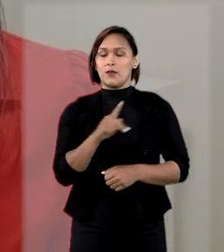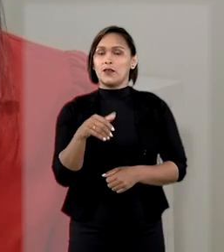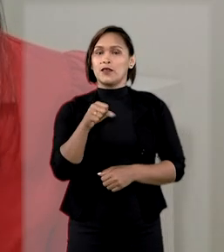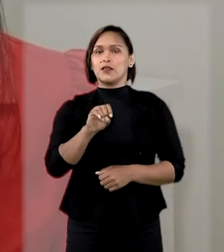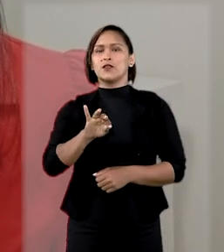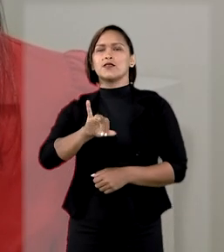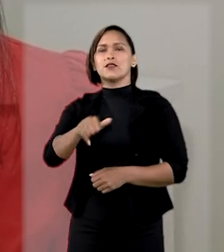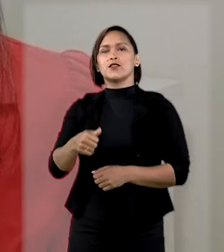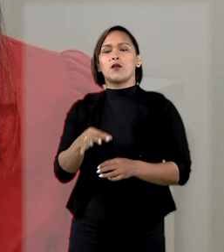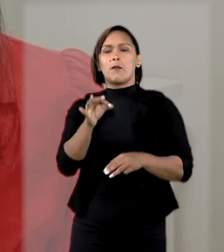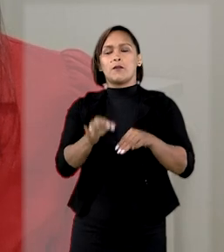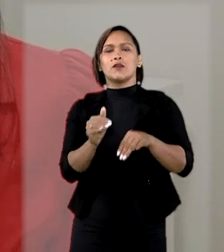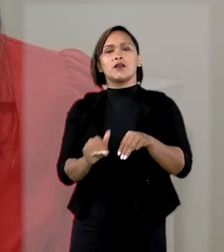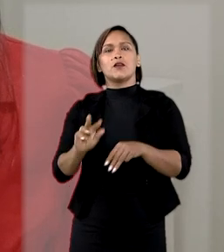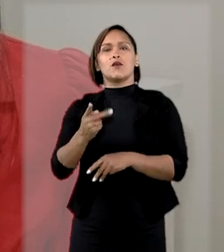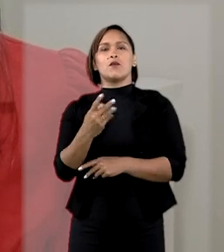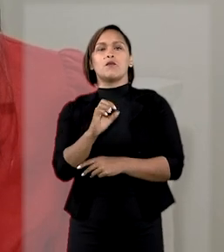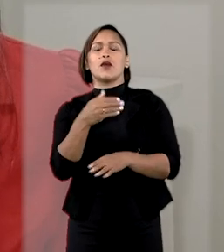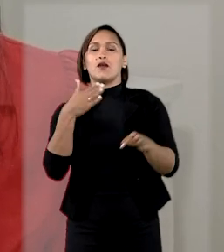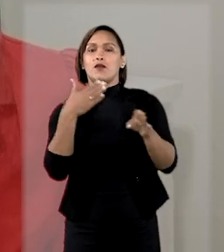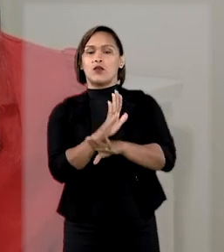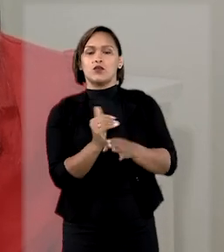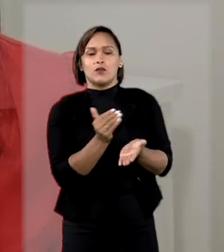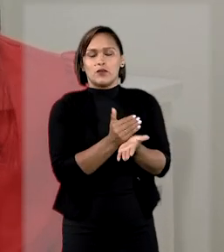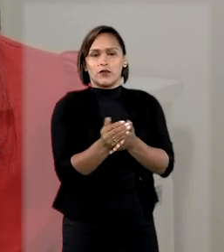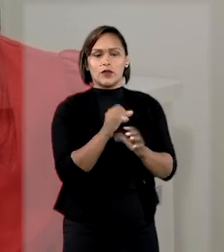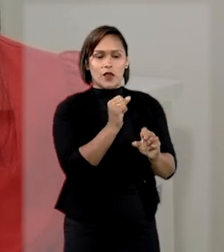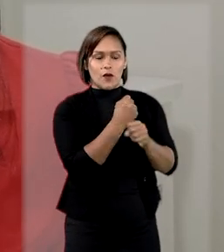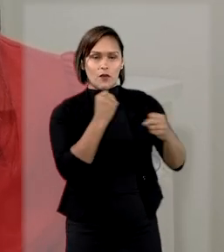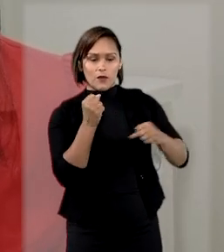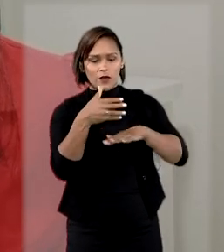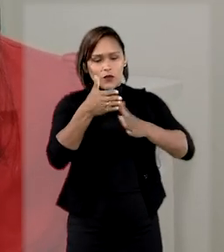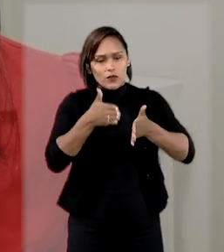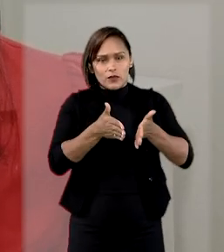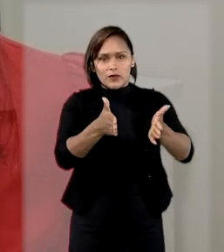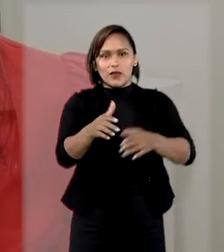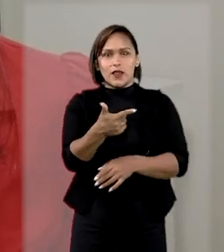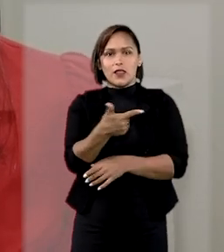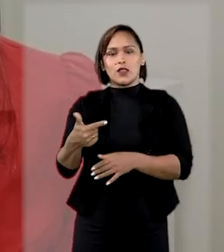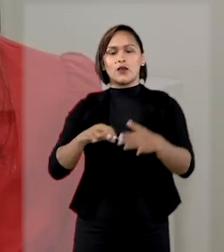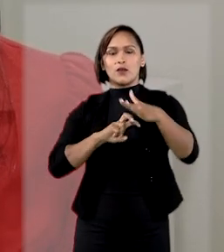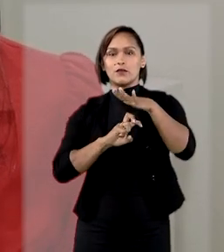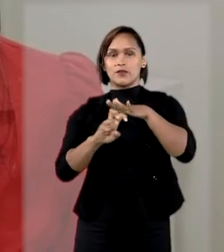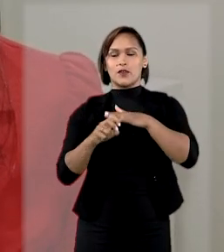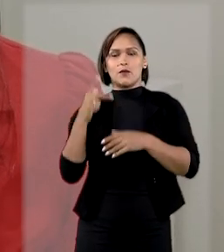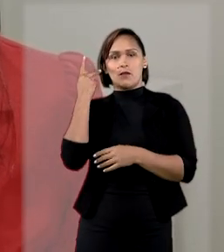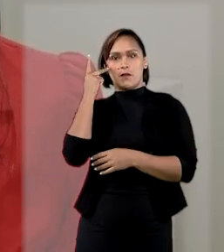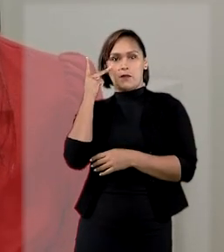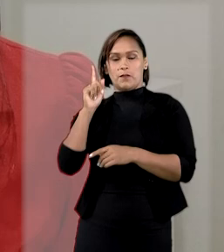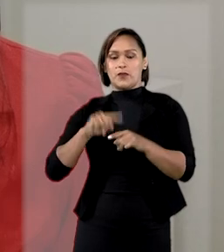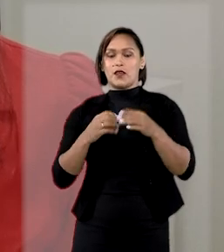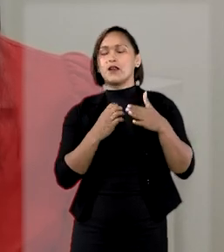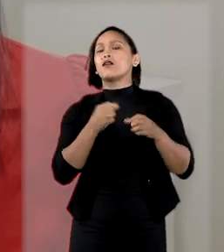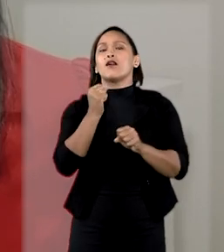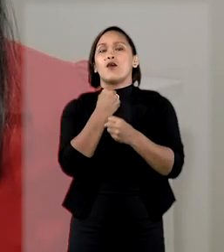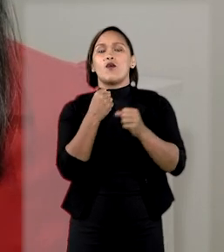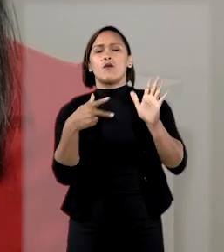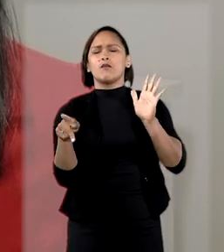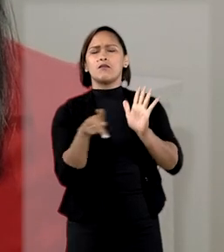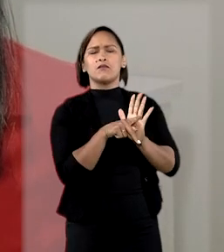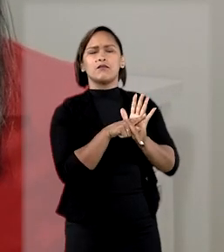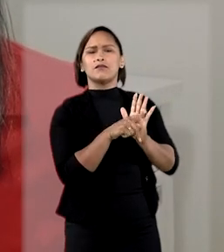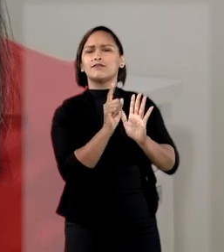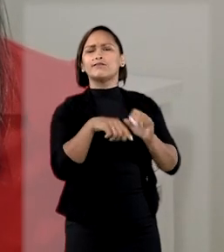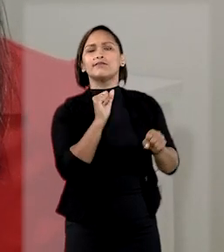Olá! O presidente do STJ, ministro Humberto Martins, autorizou o início das obras de expansão da linha 2 do metrô de São Paulo. As